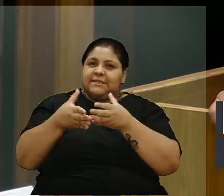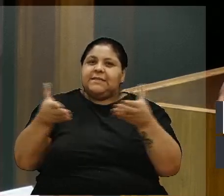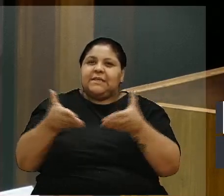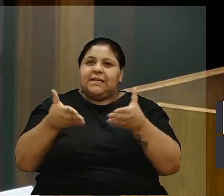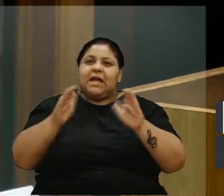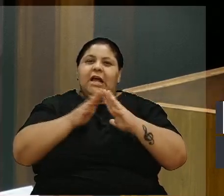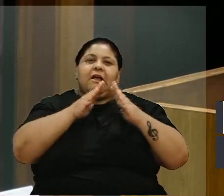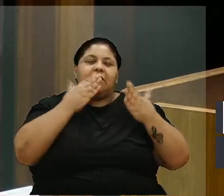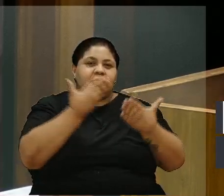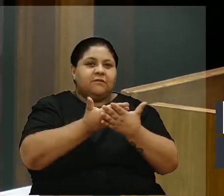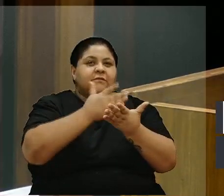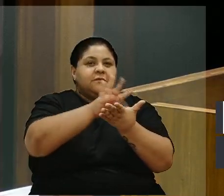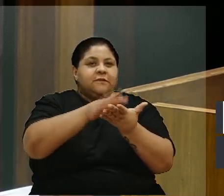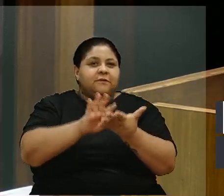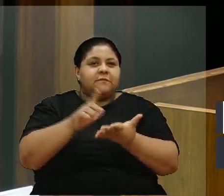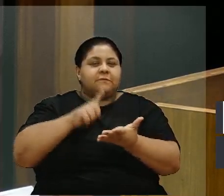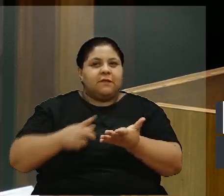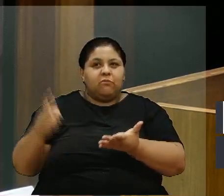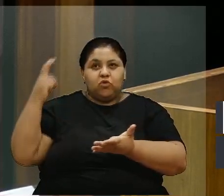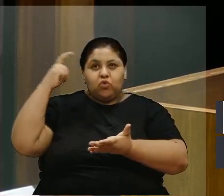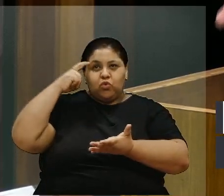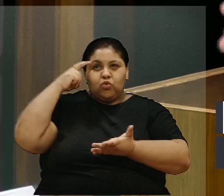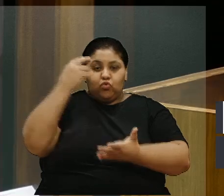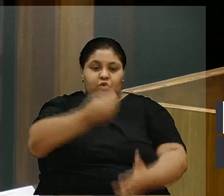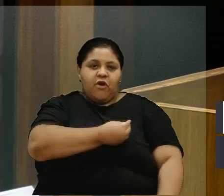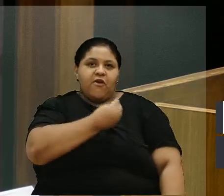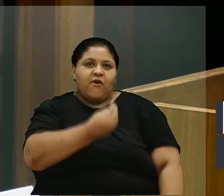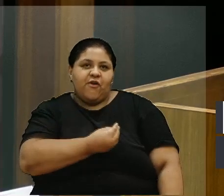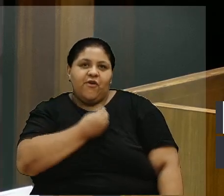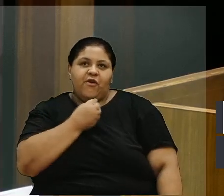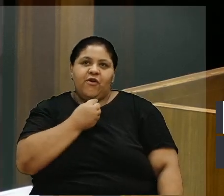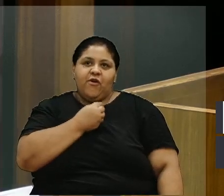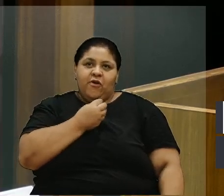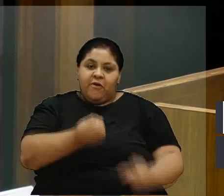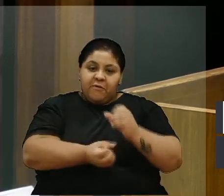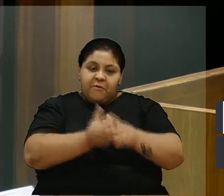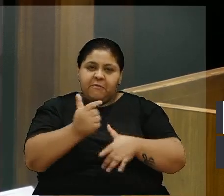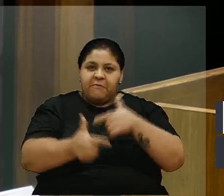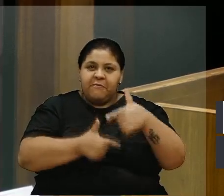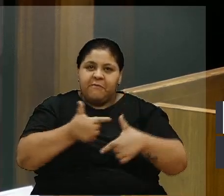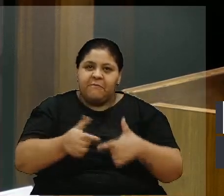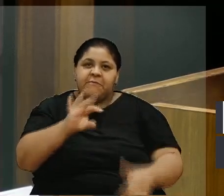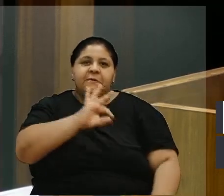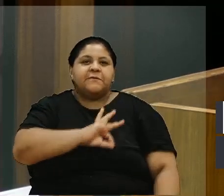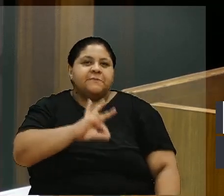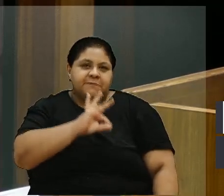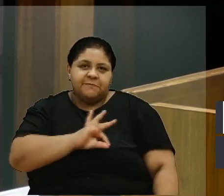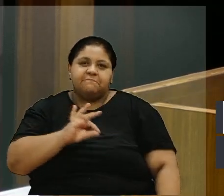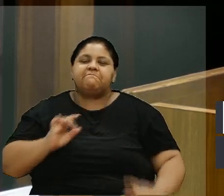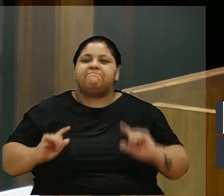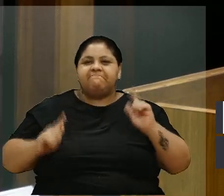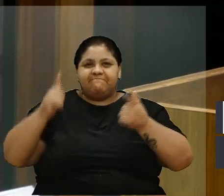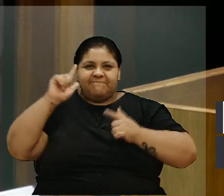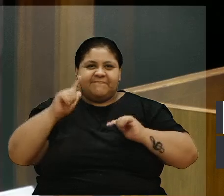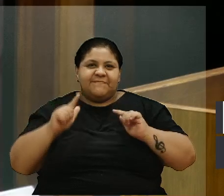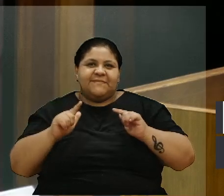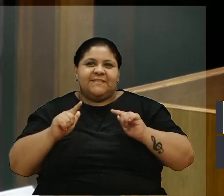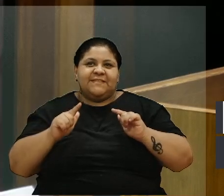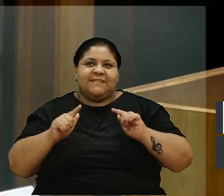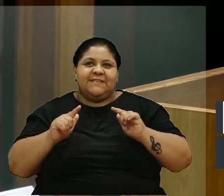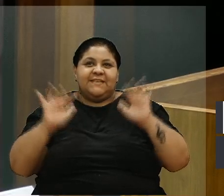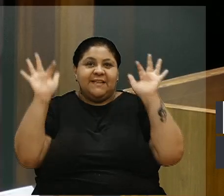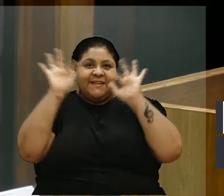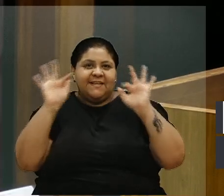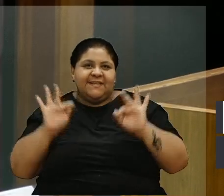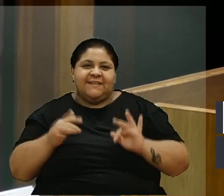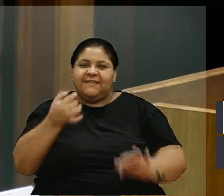escolas de samba, nós temos cultura viva, nós temos geração de emprego, renda, diversão e alegria para a nossa